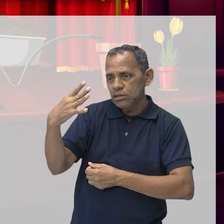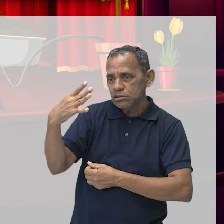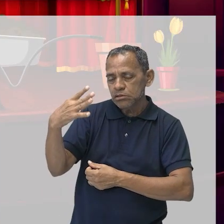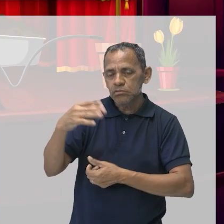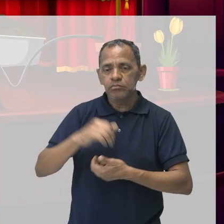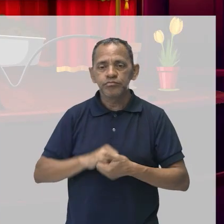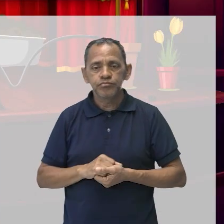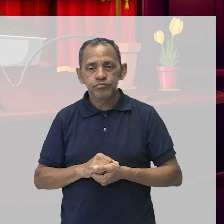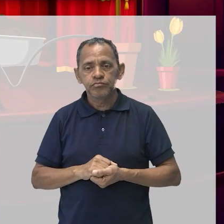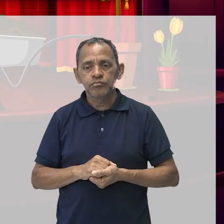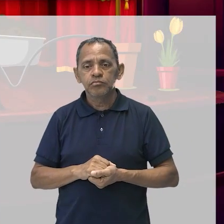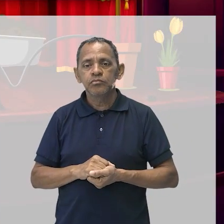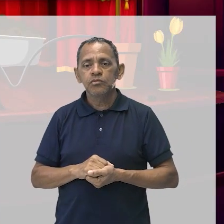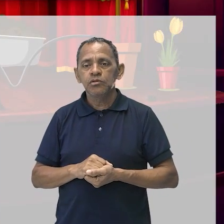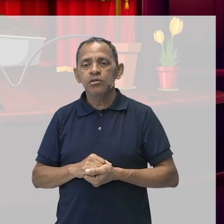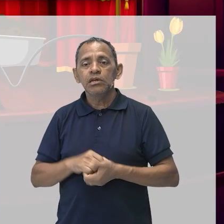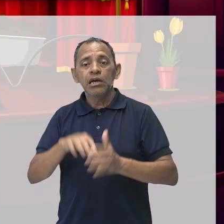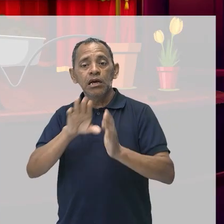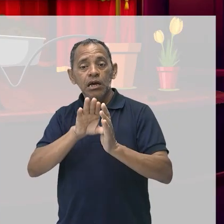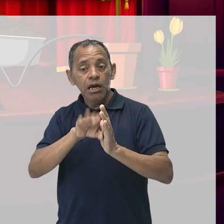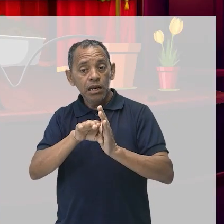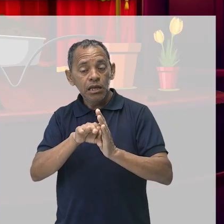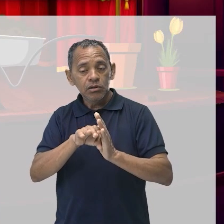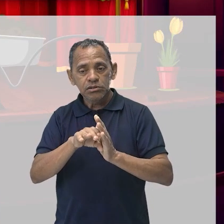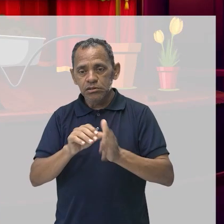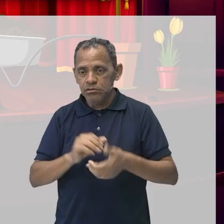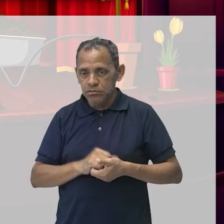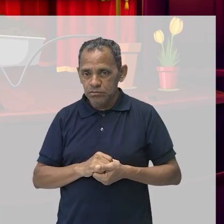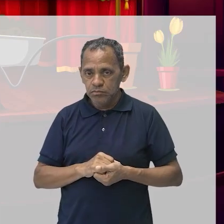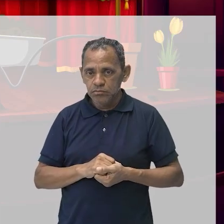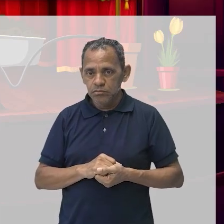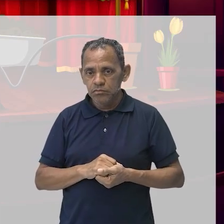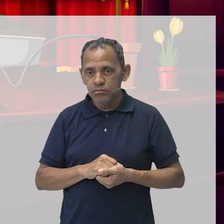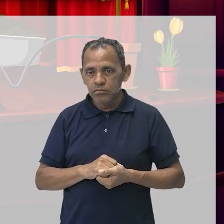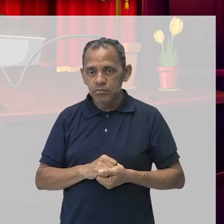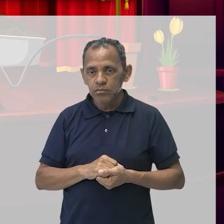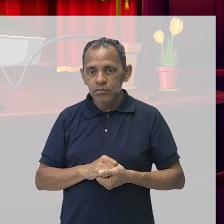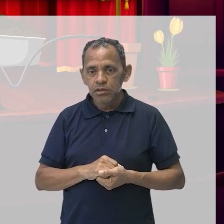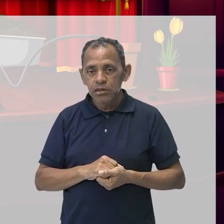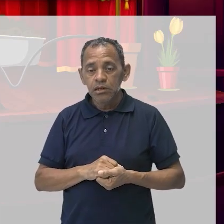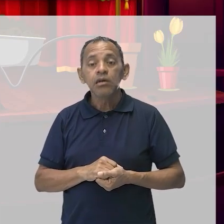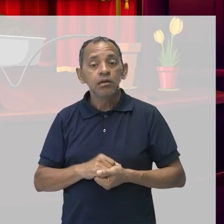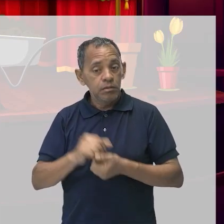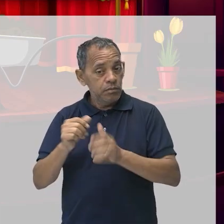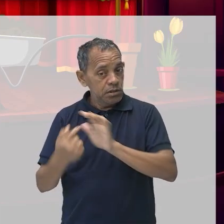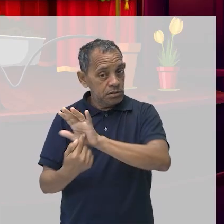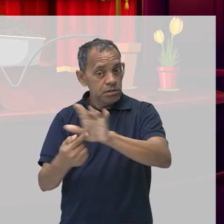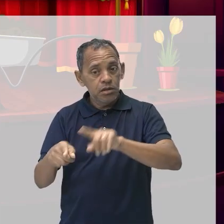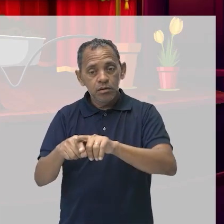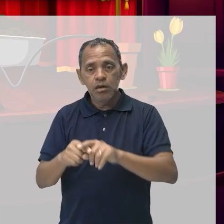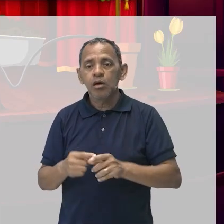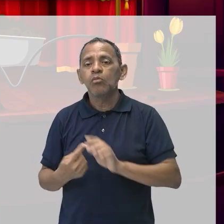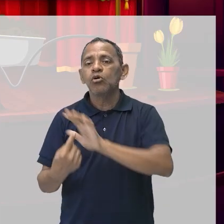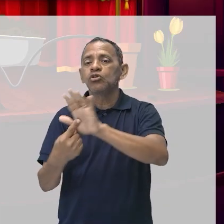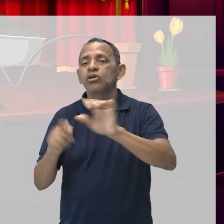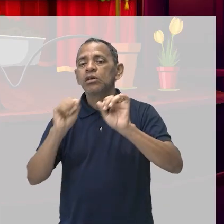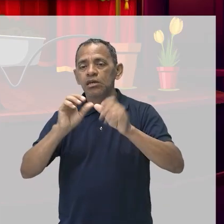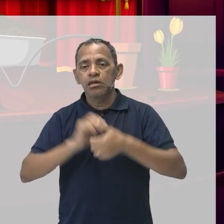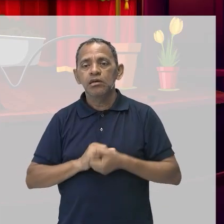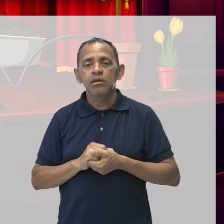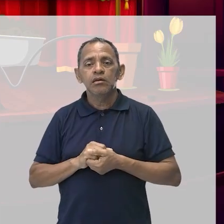a iluminação? Definição da iluminação. A iluminação cênica é usada para destacar personagens,